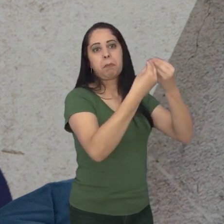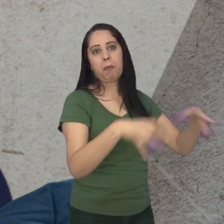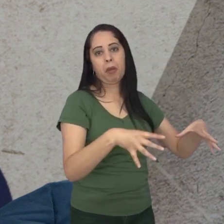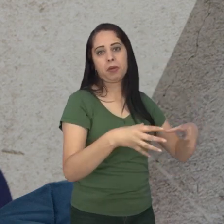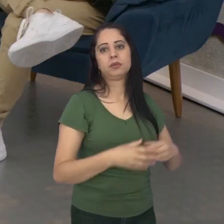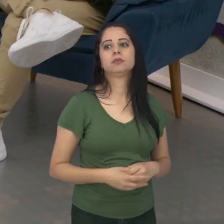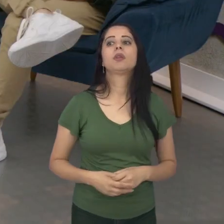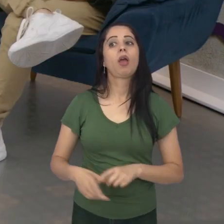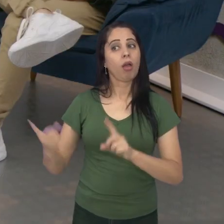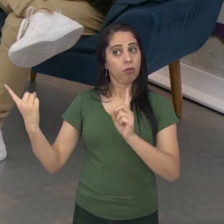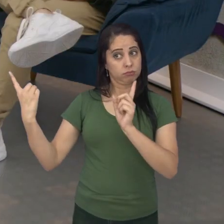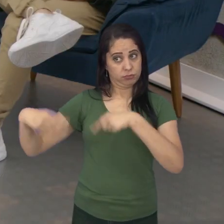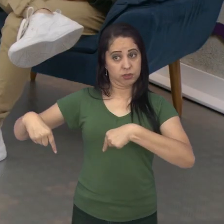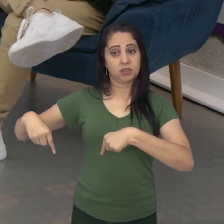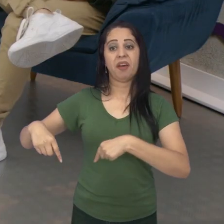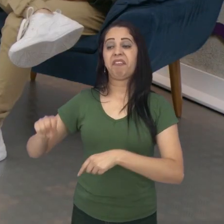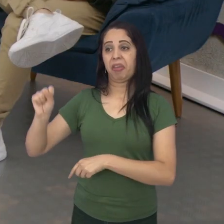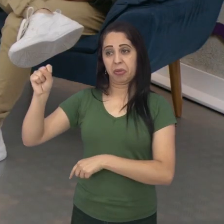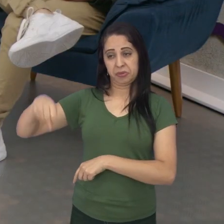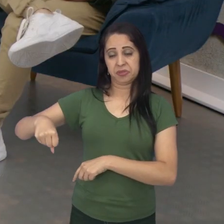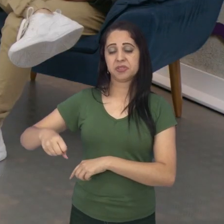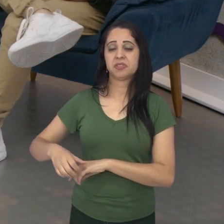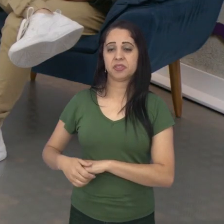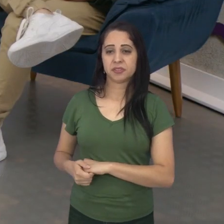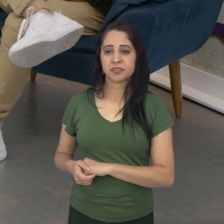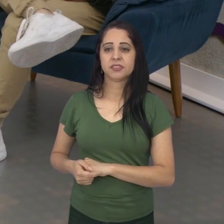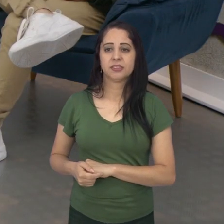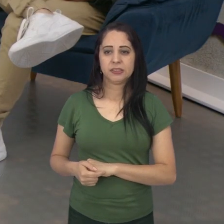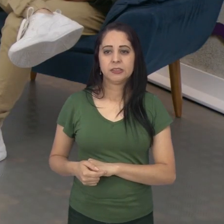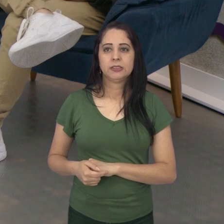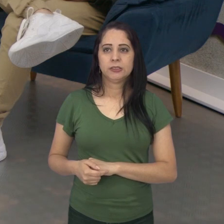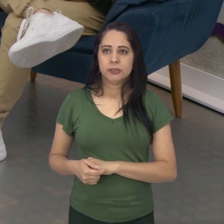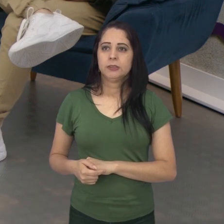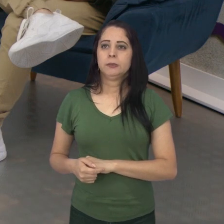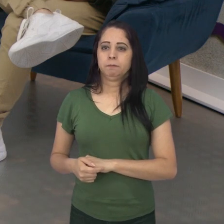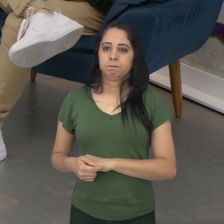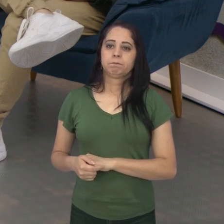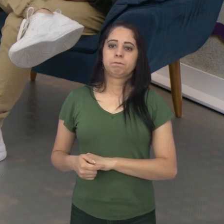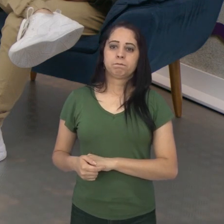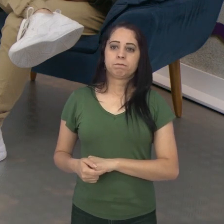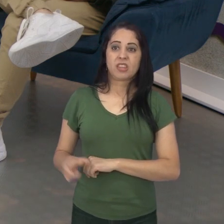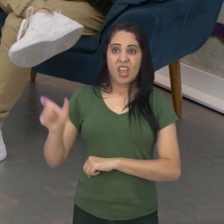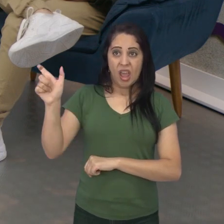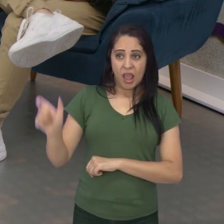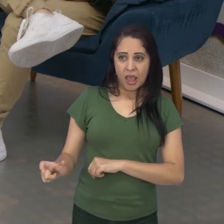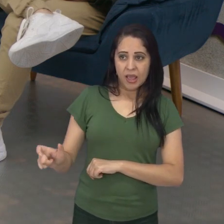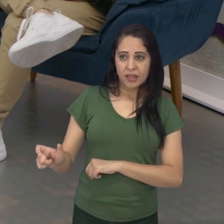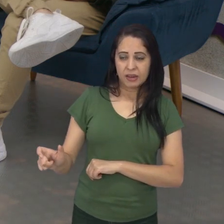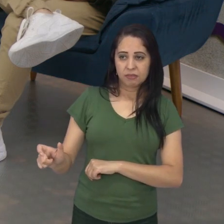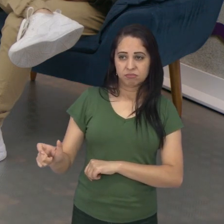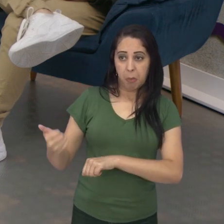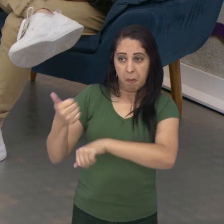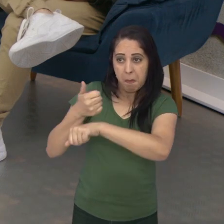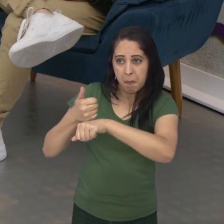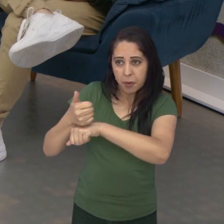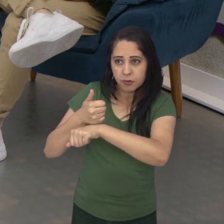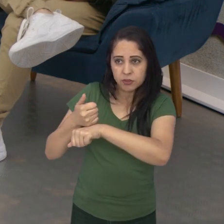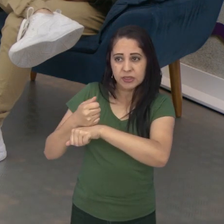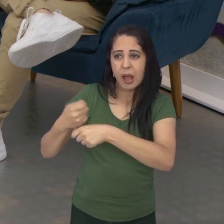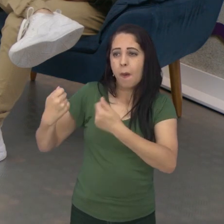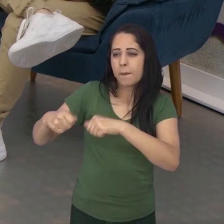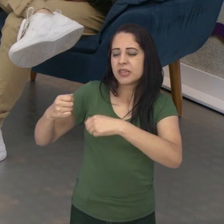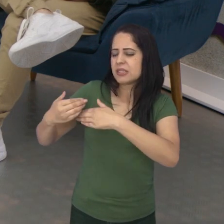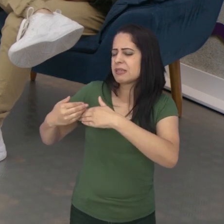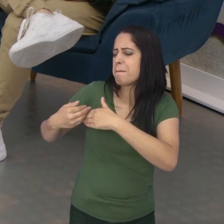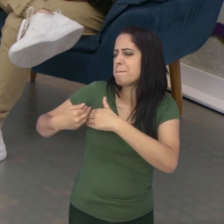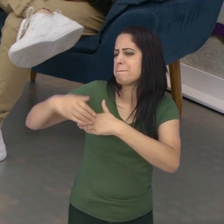é isso. É um grande desafio, né, Samuel? É um desafio e é algo que o profissional precisa além da engenharia, né? Quando